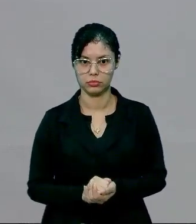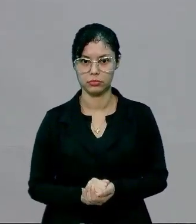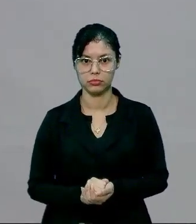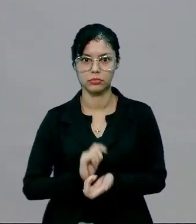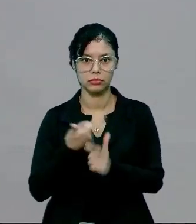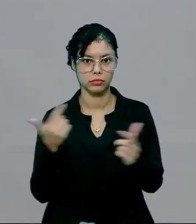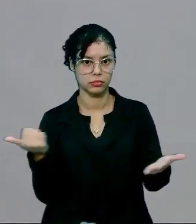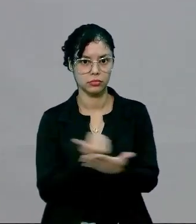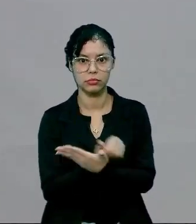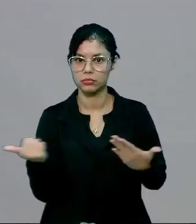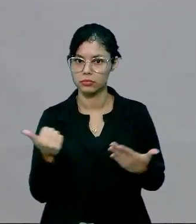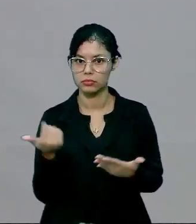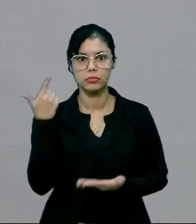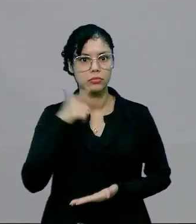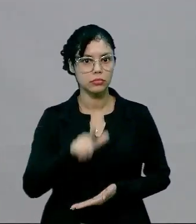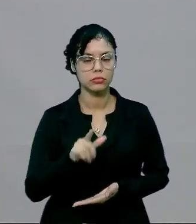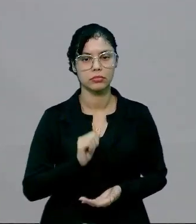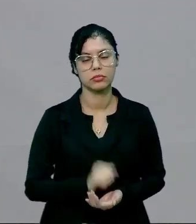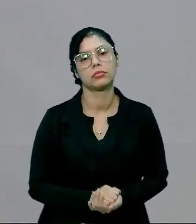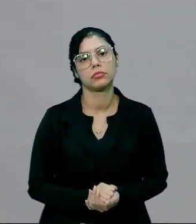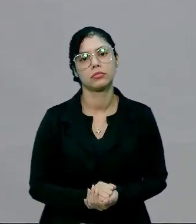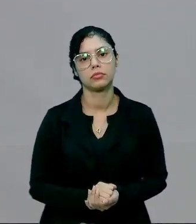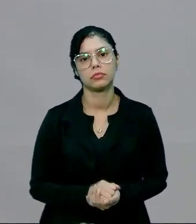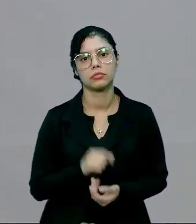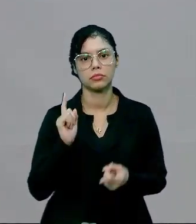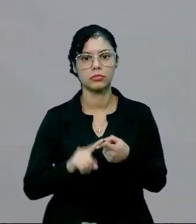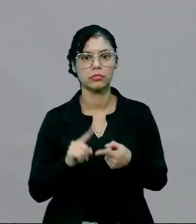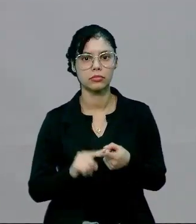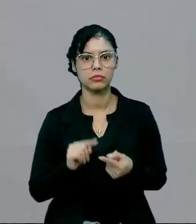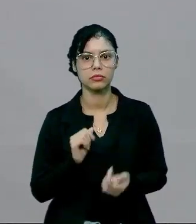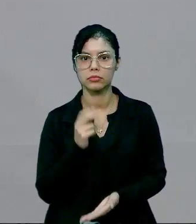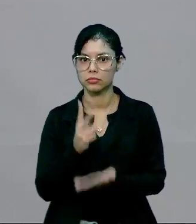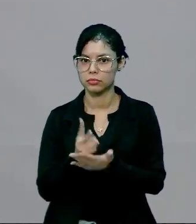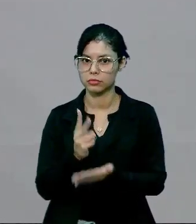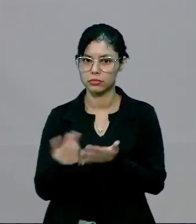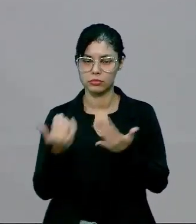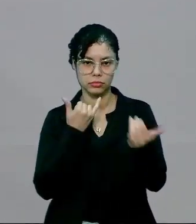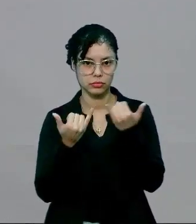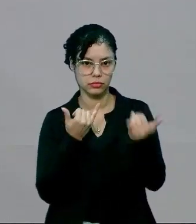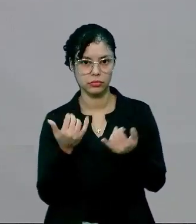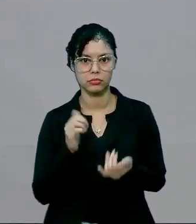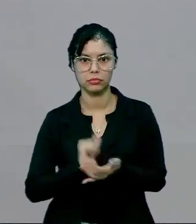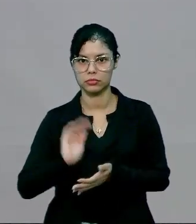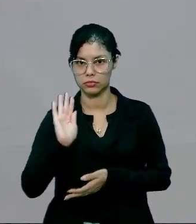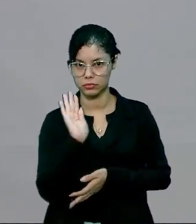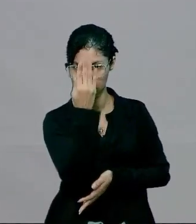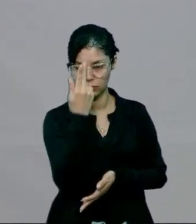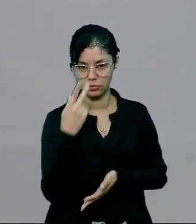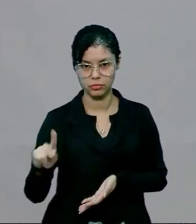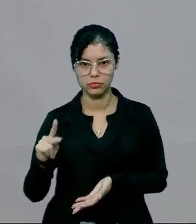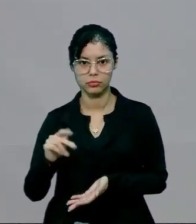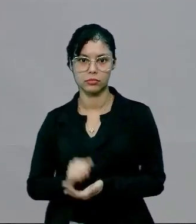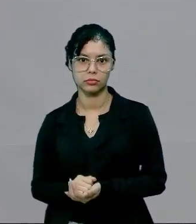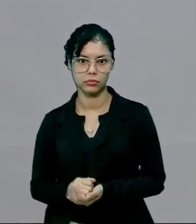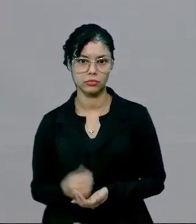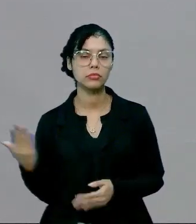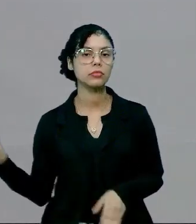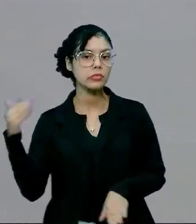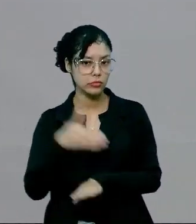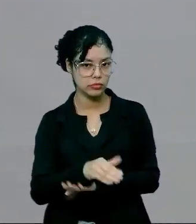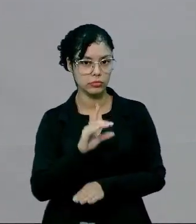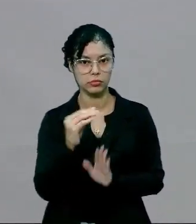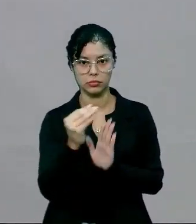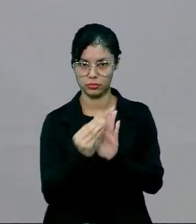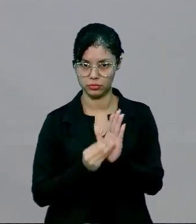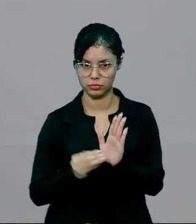campeão das ações. Ele está sempre ganhando ação porque alguém está sempre propagando alguma informação falsa sobre ele, e aí ele entra com